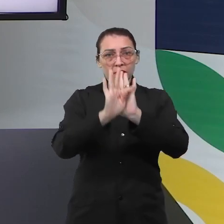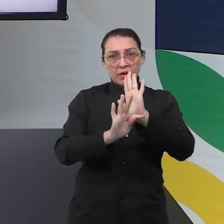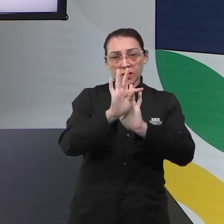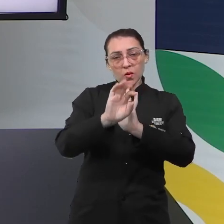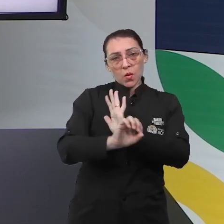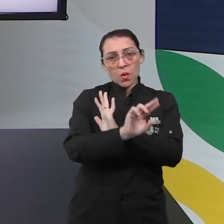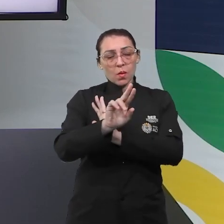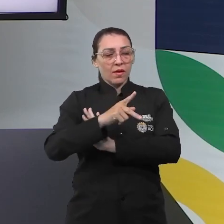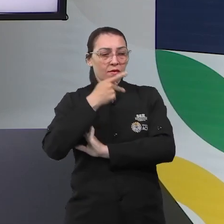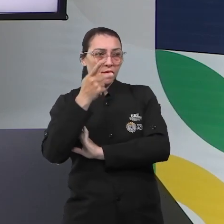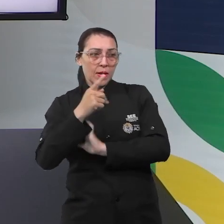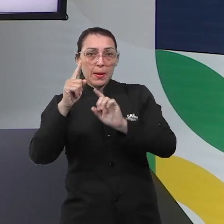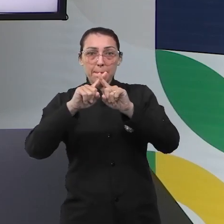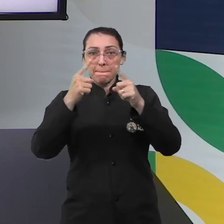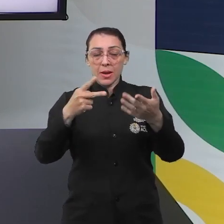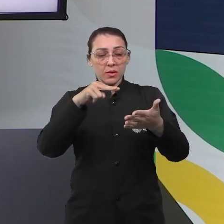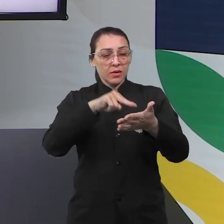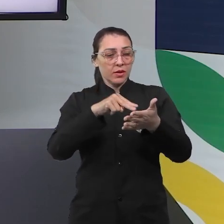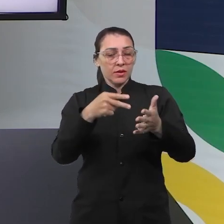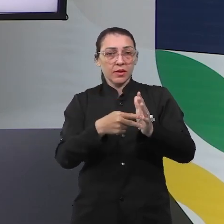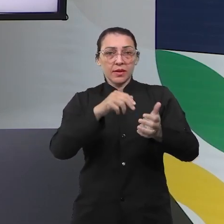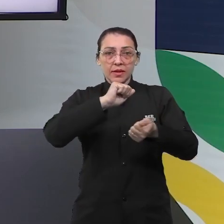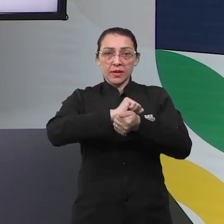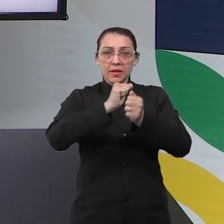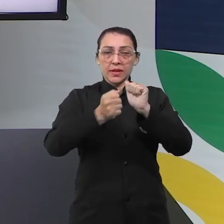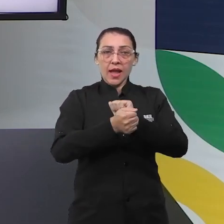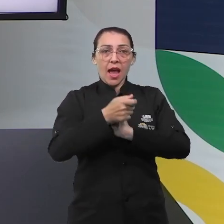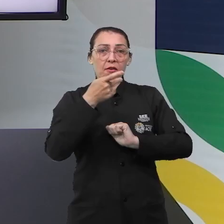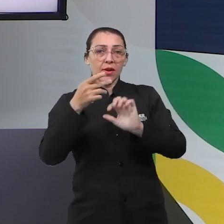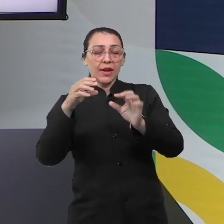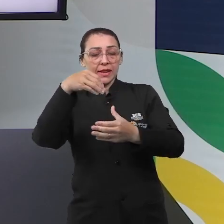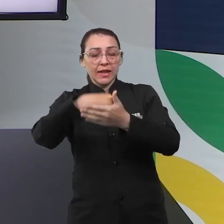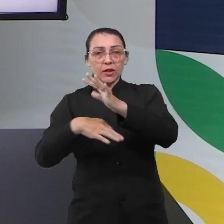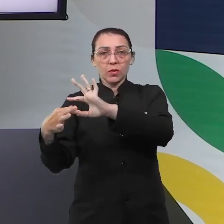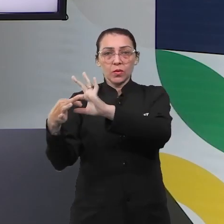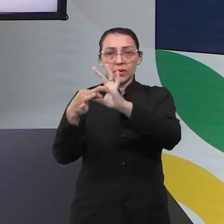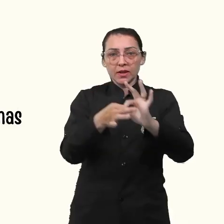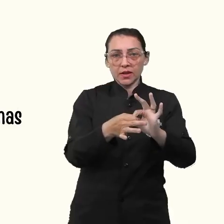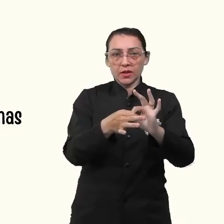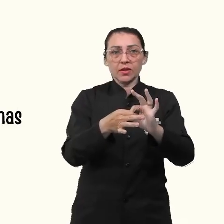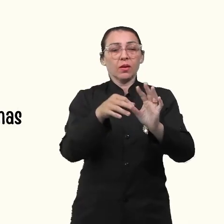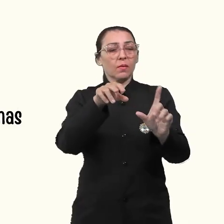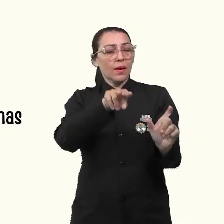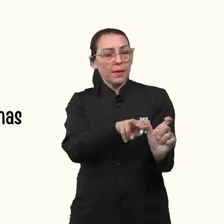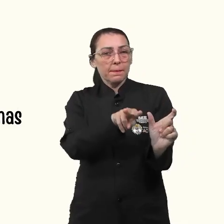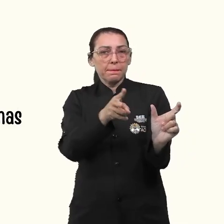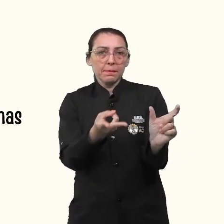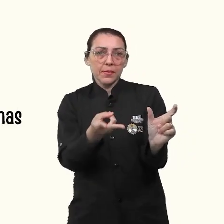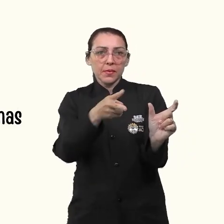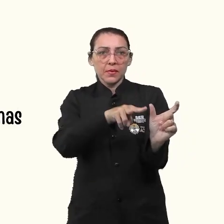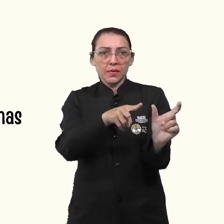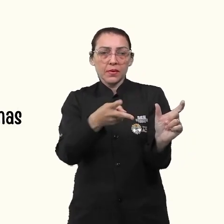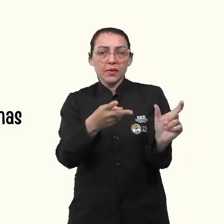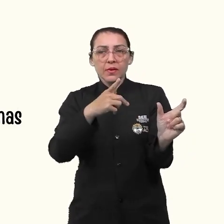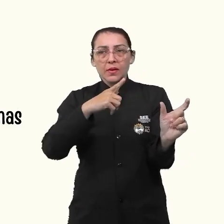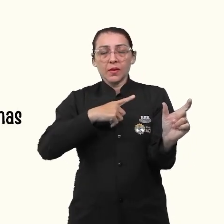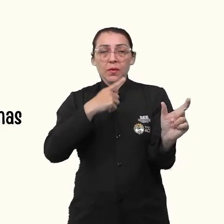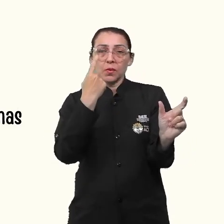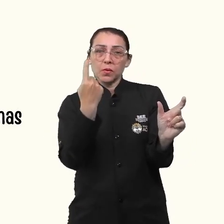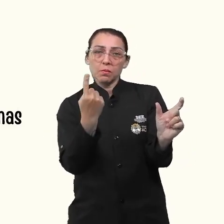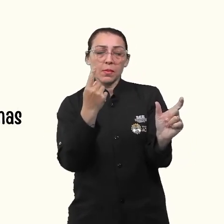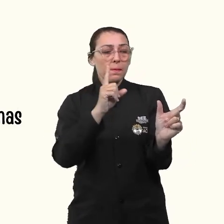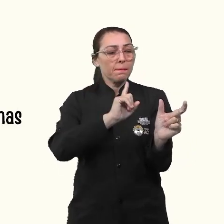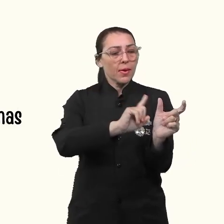fala, mas no sentido de adequar a fala ao contexto. Então, a ambiguidade, ela ocorre quando uma